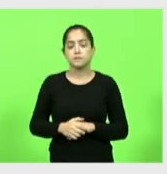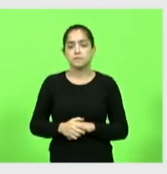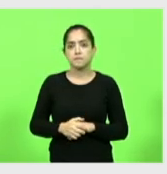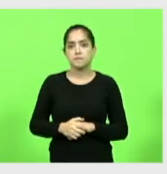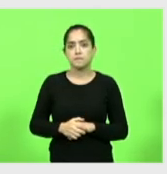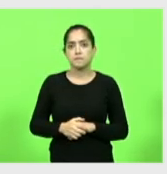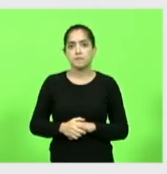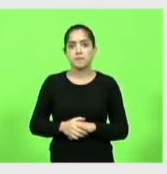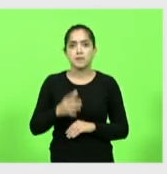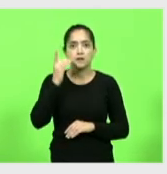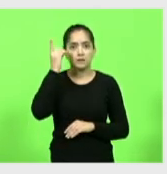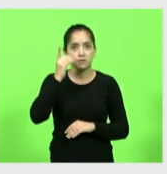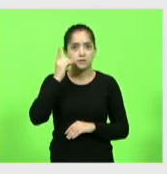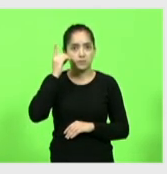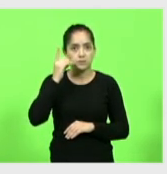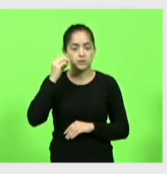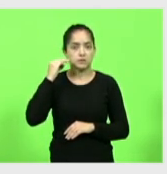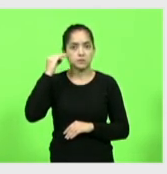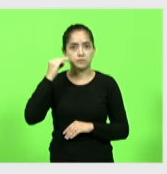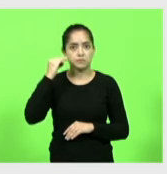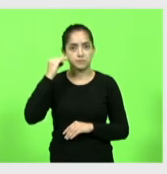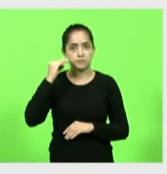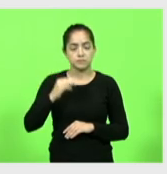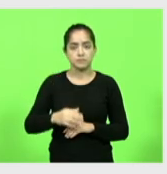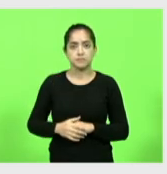Como vota o deputado Márcio Machado?